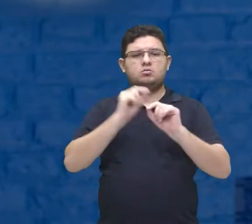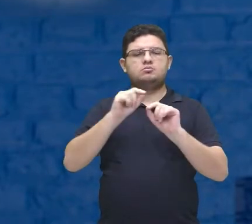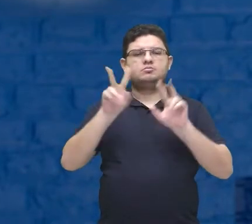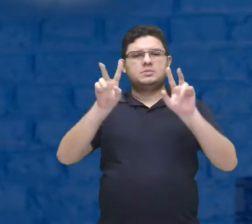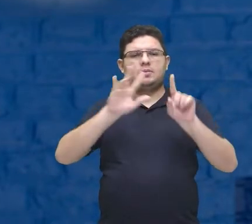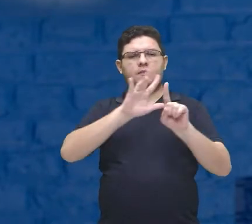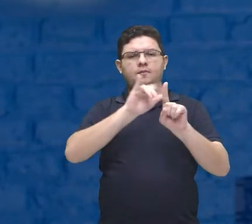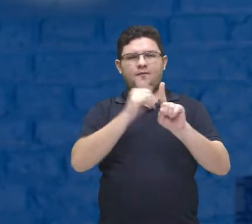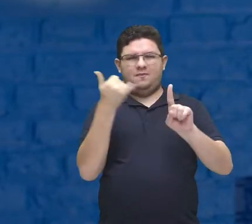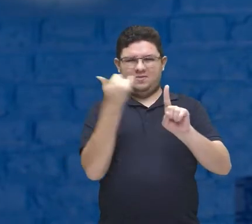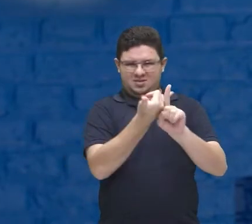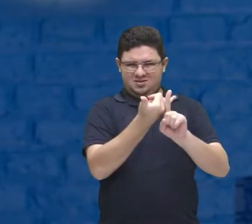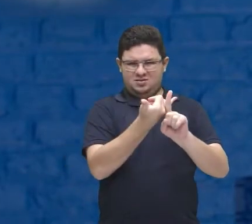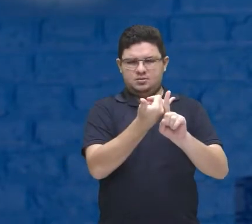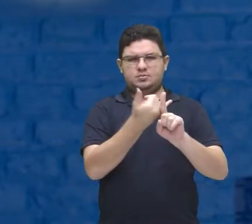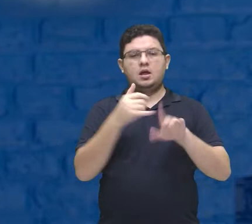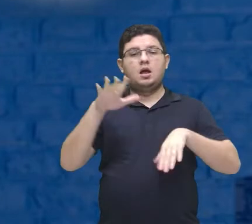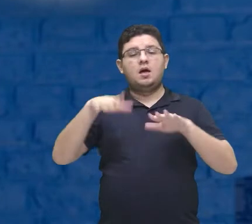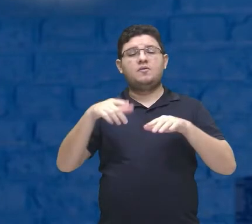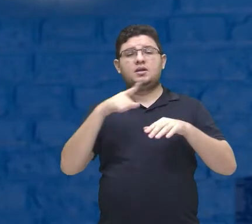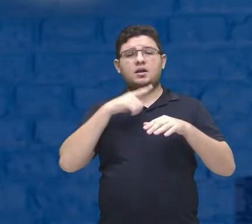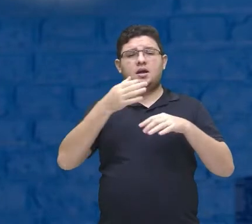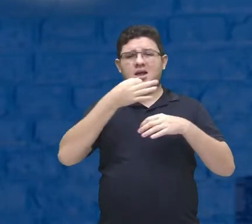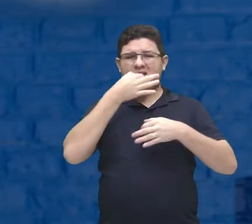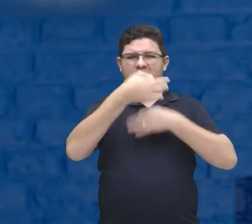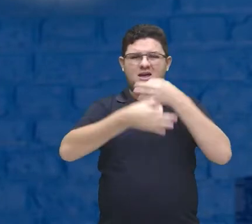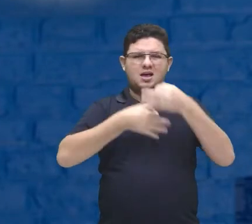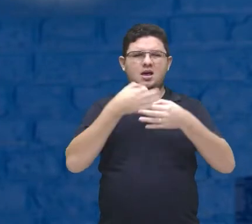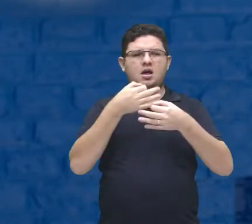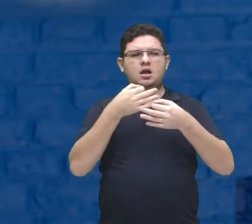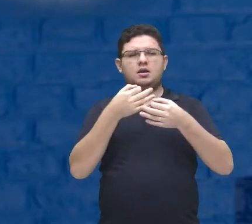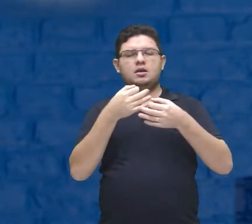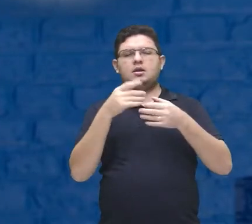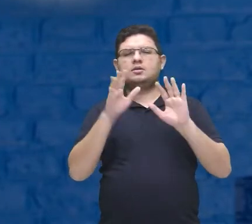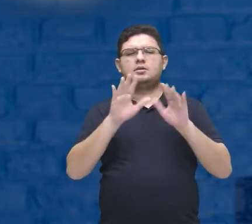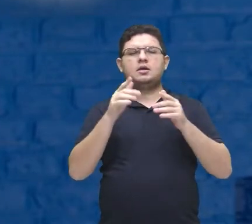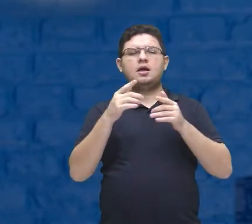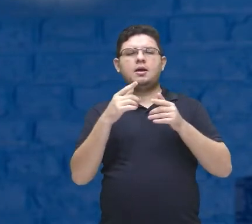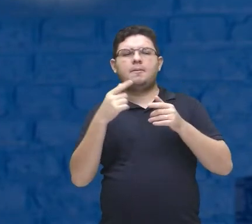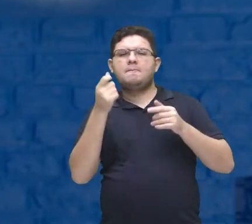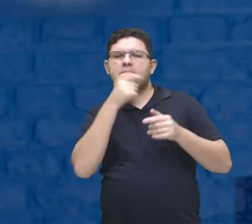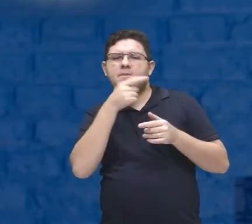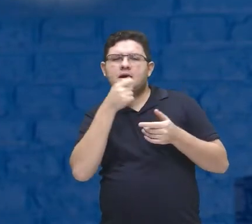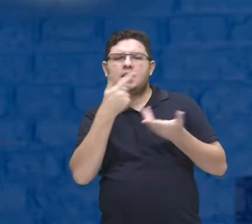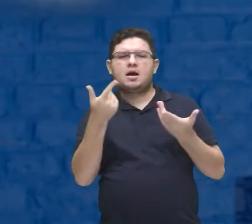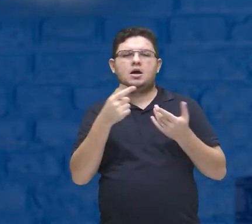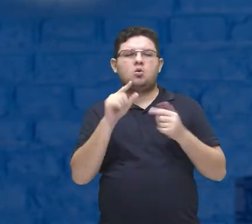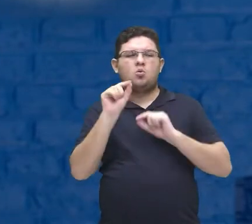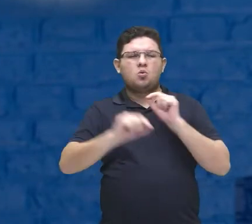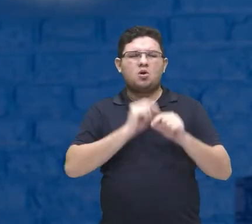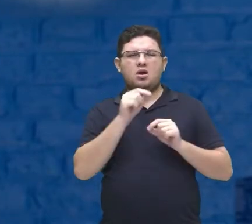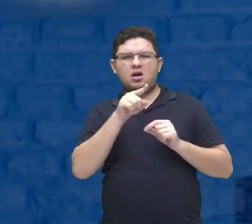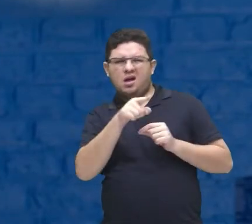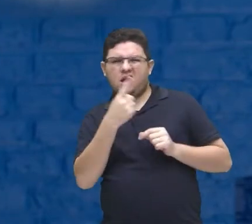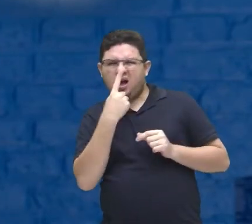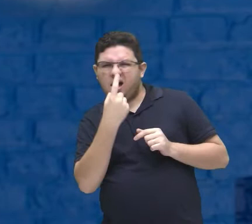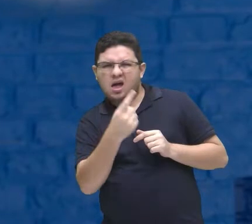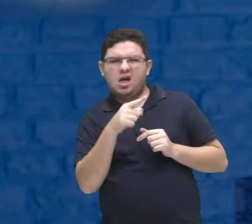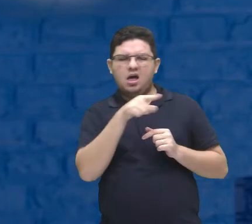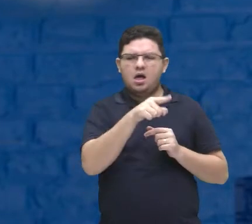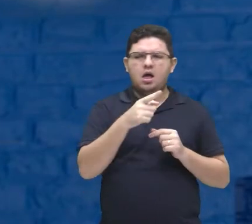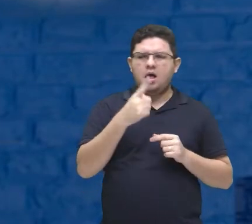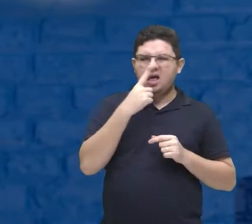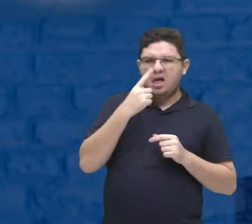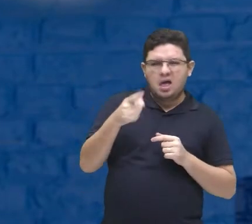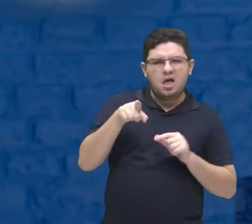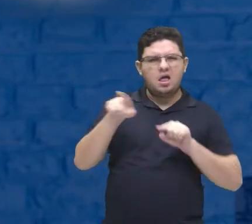colega, né, porque o outro colega está exalando um cheiro que não é muito agradável, tudo isso faz parte do crescimento, do desenvolvimento do corpinho de vocês,